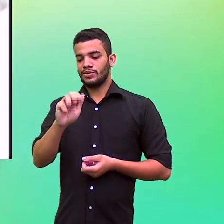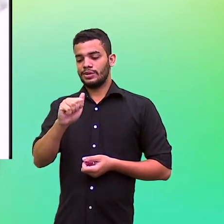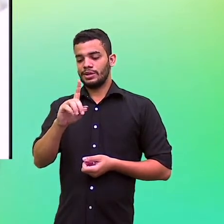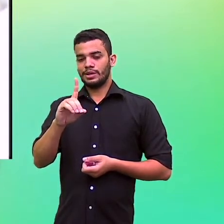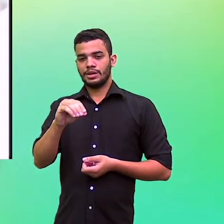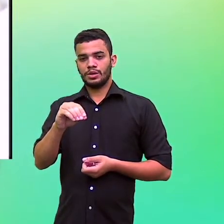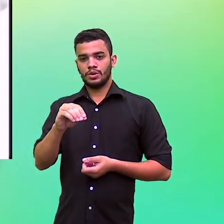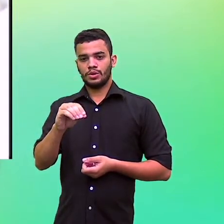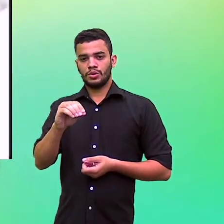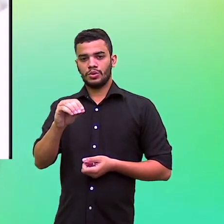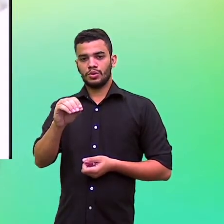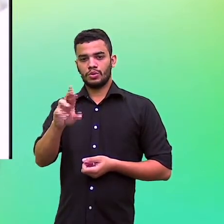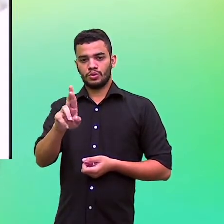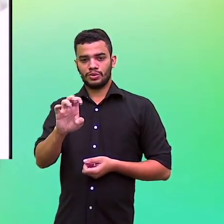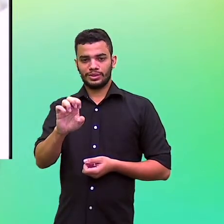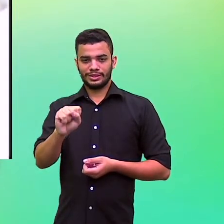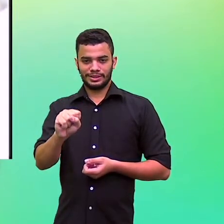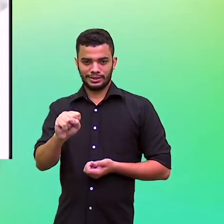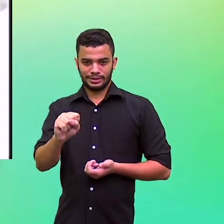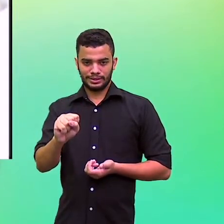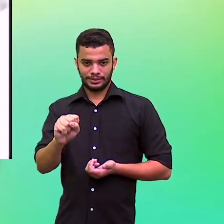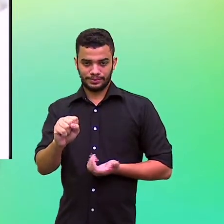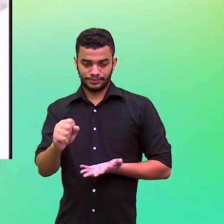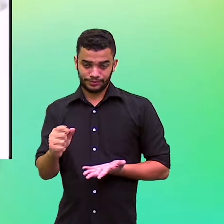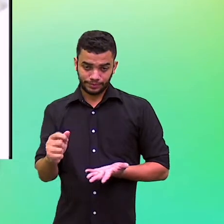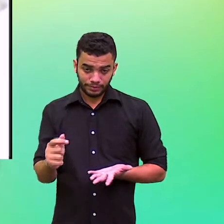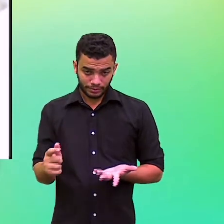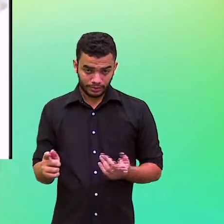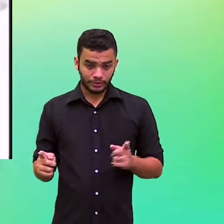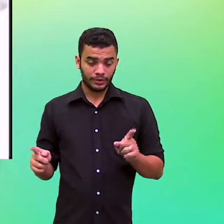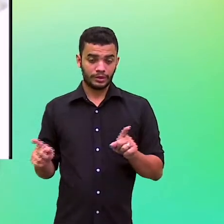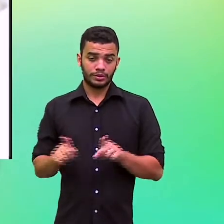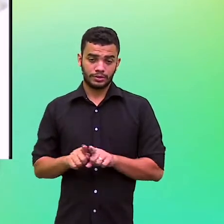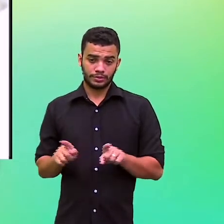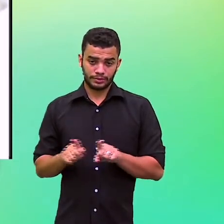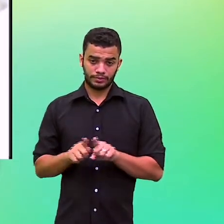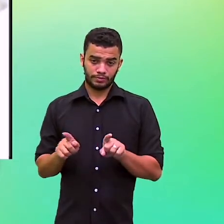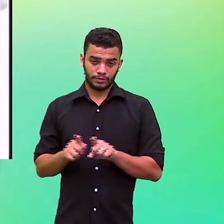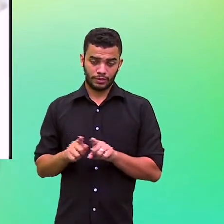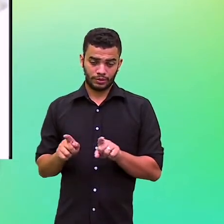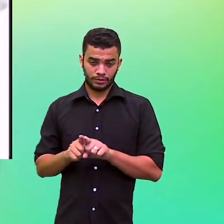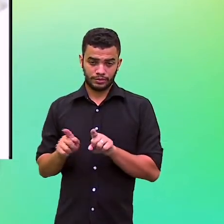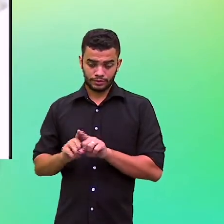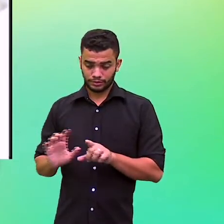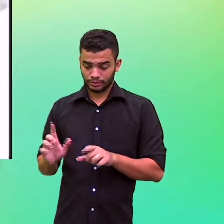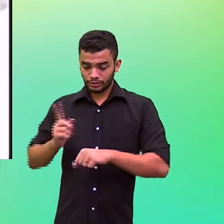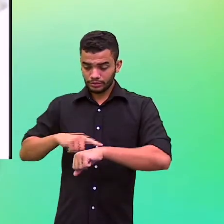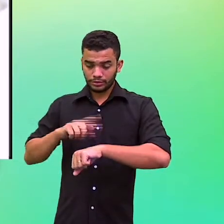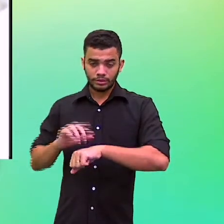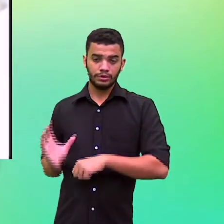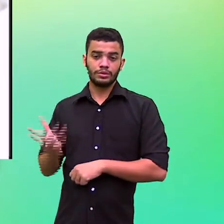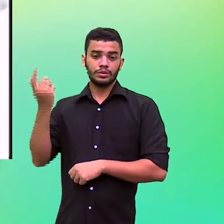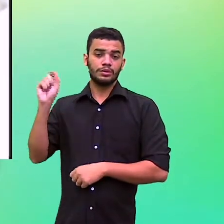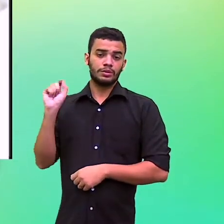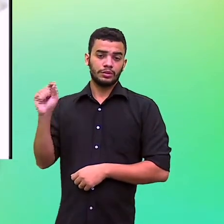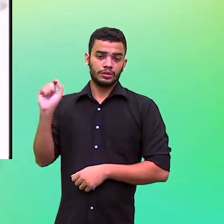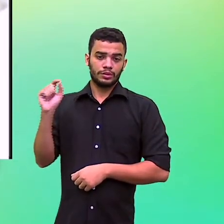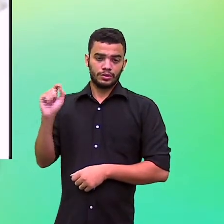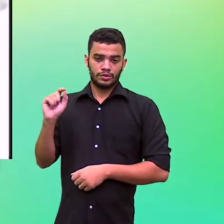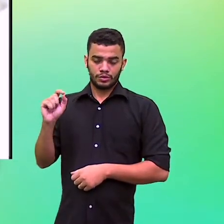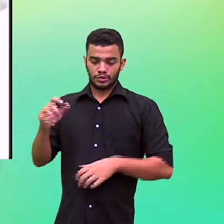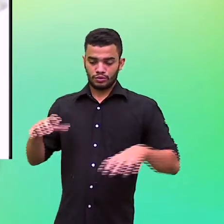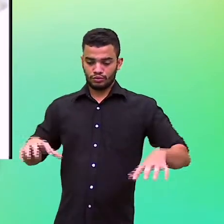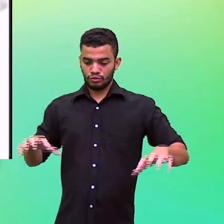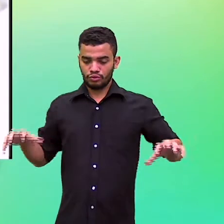denominava liberais moderados. Quando ocorreu o segundo reinado, que foi essa transição